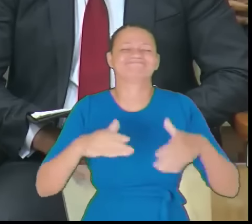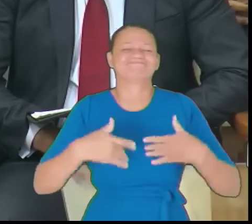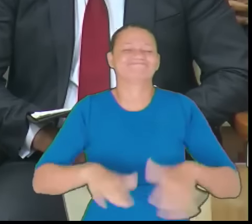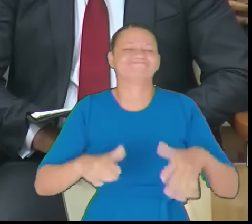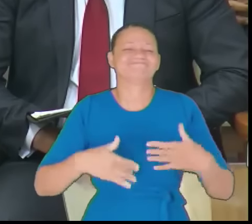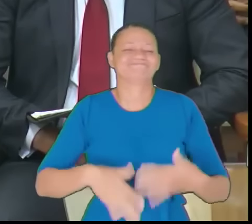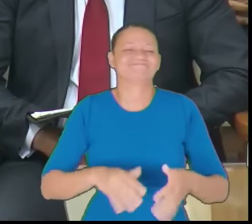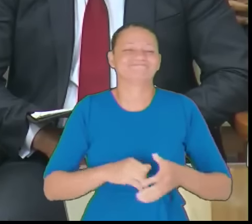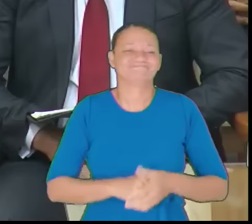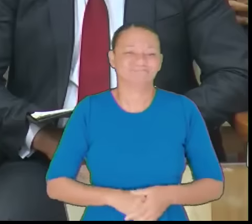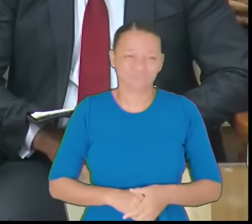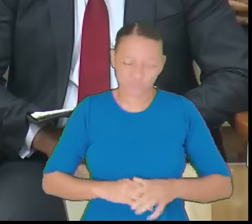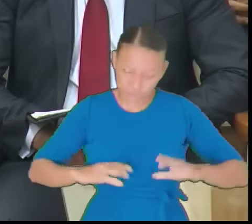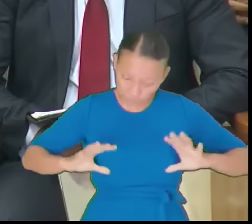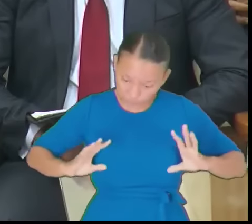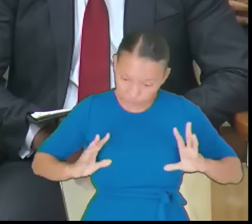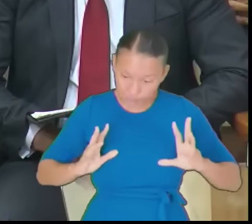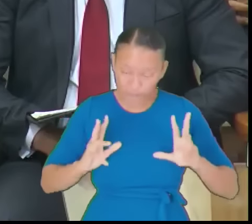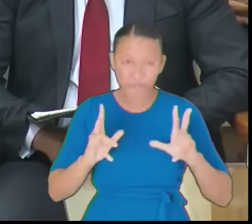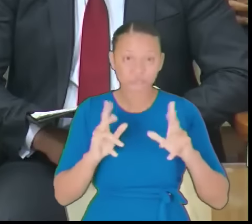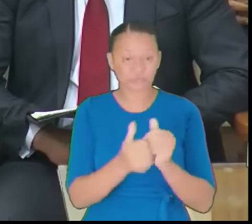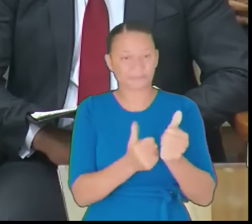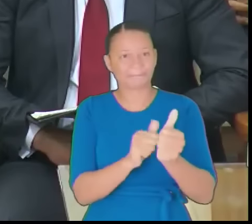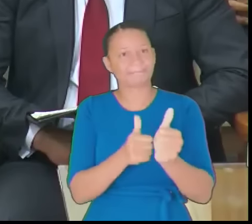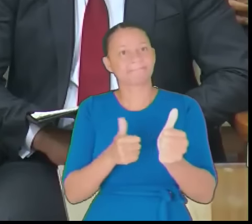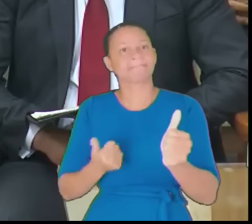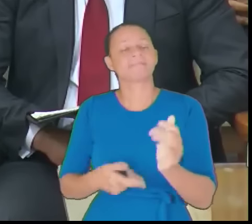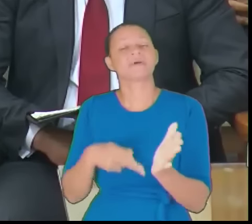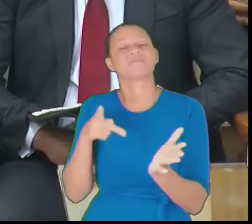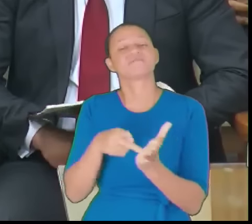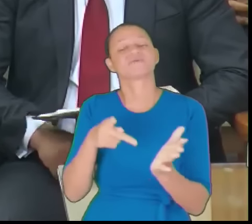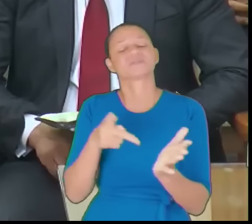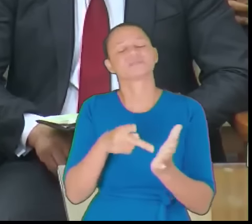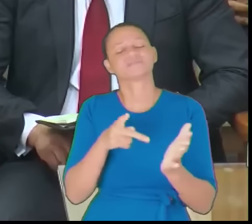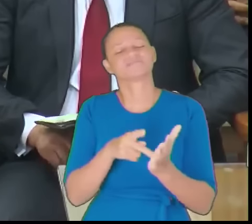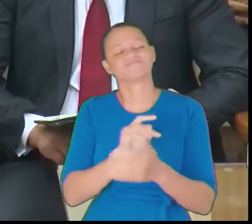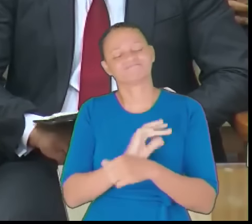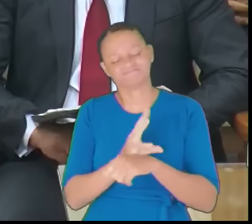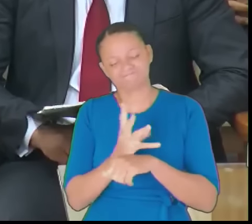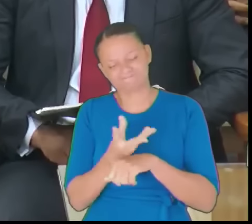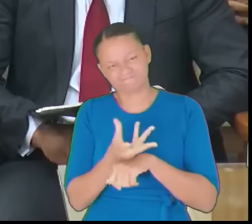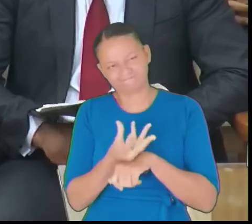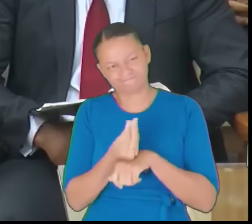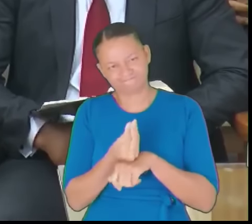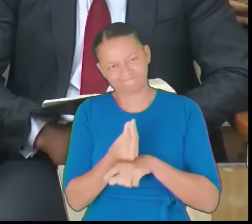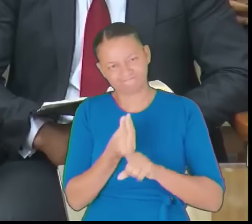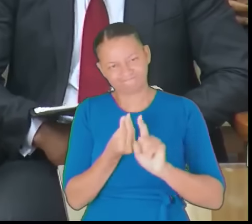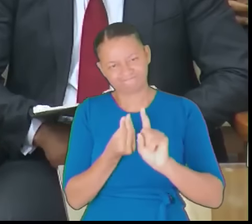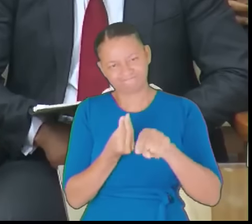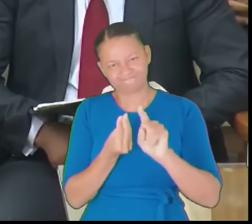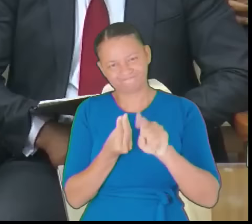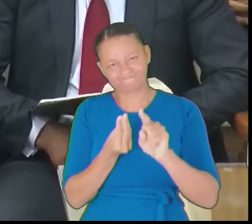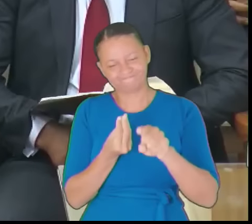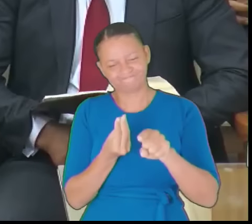Todas, ainda que todo mundo apostate, a verdadeira igreja é esta aí.